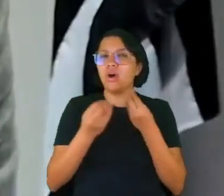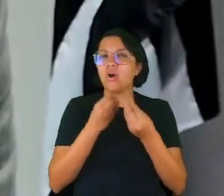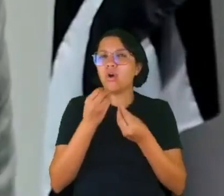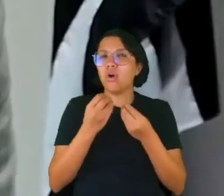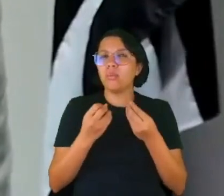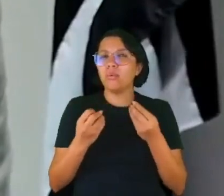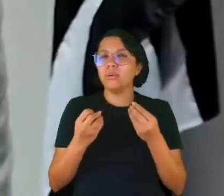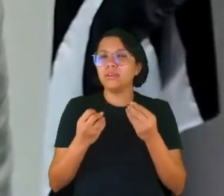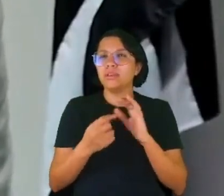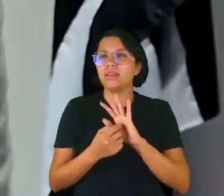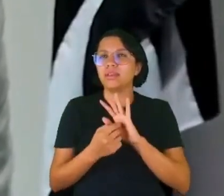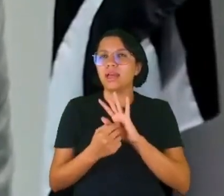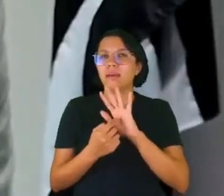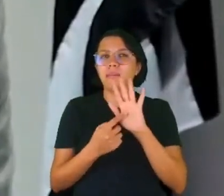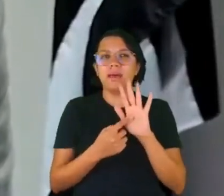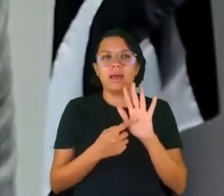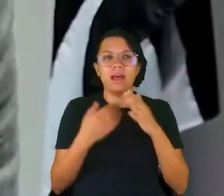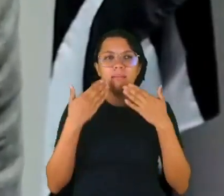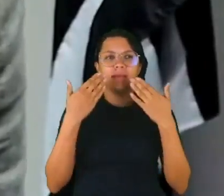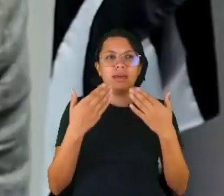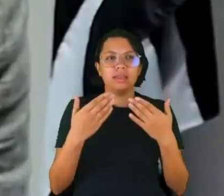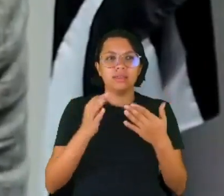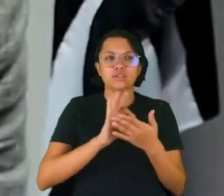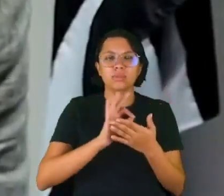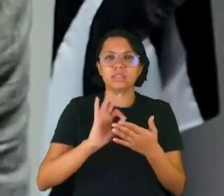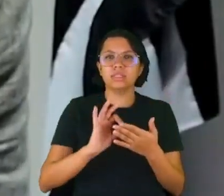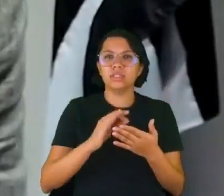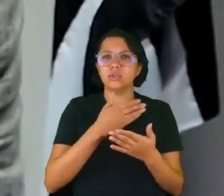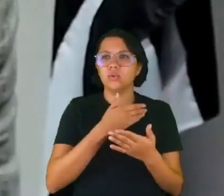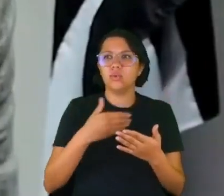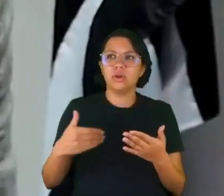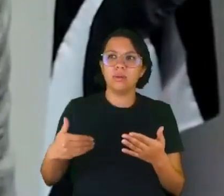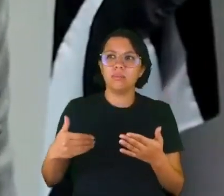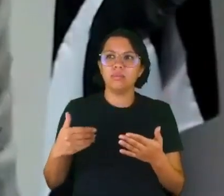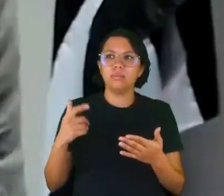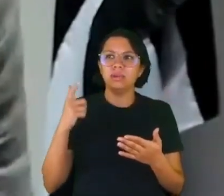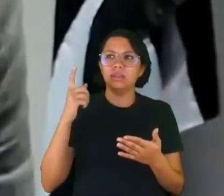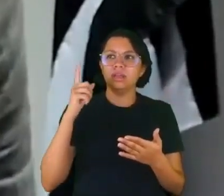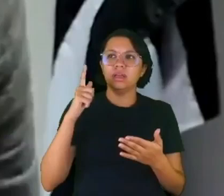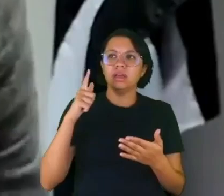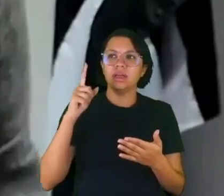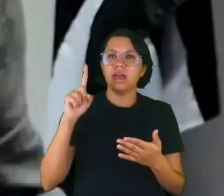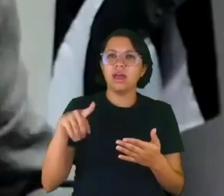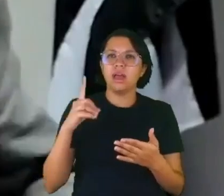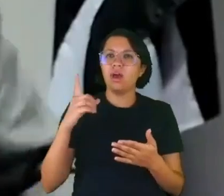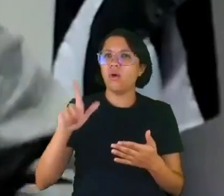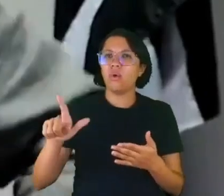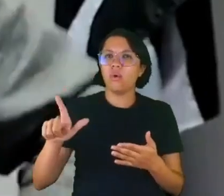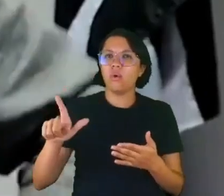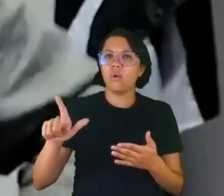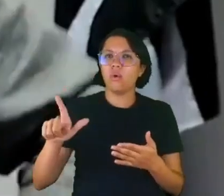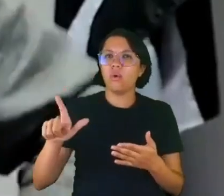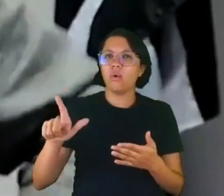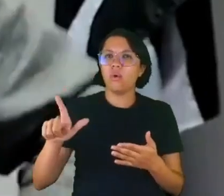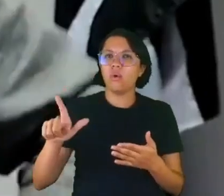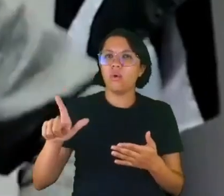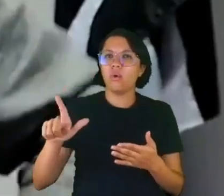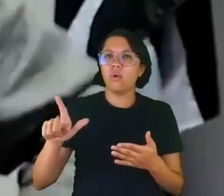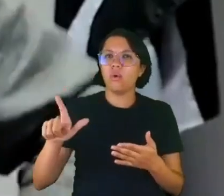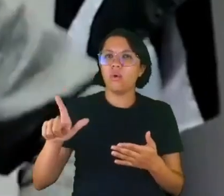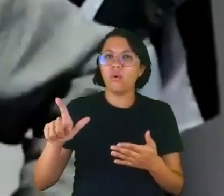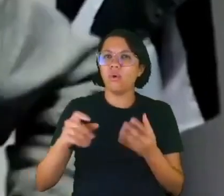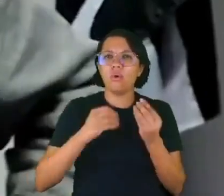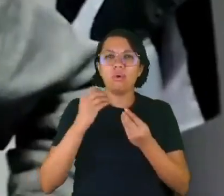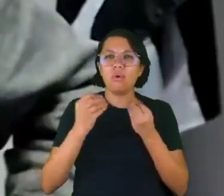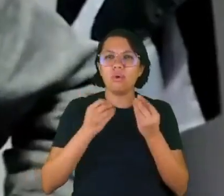escritura pública no meio do caminho, dizendo, não, o pai é outro, eu estou declarando, acharam, não. Como é que pode isso? O ministro Paulo Dias de